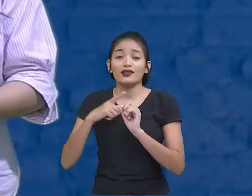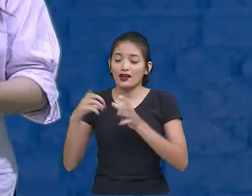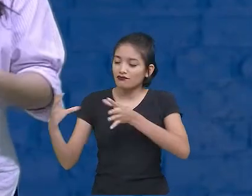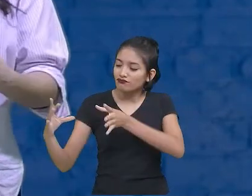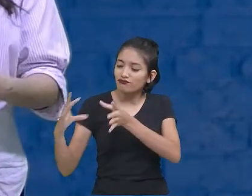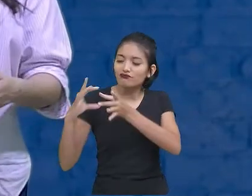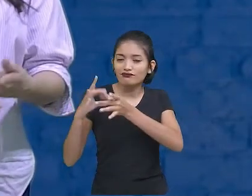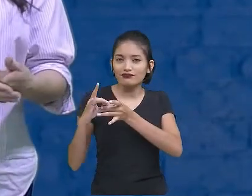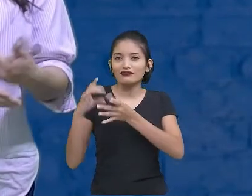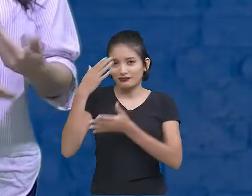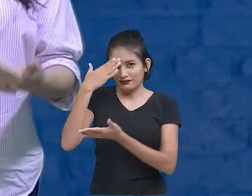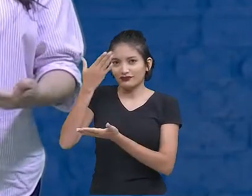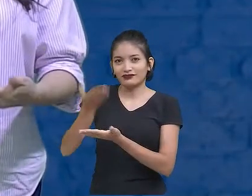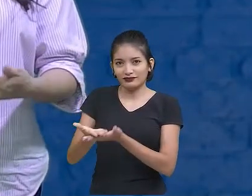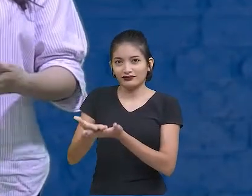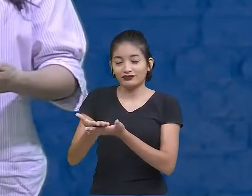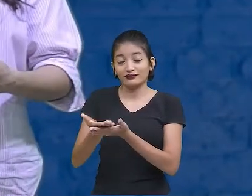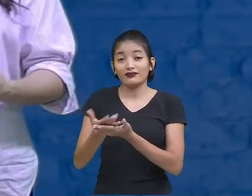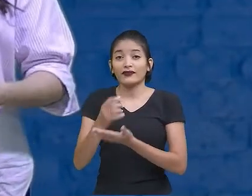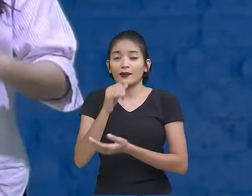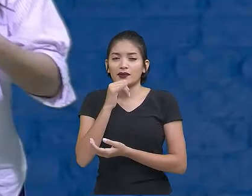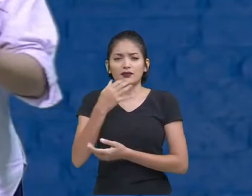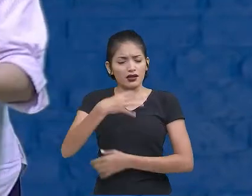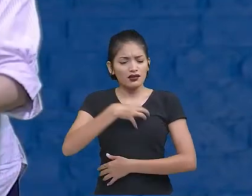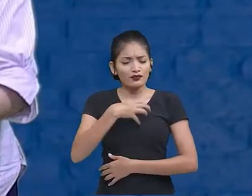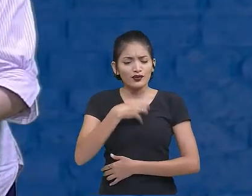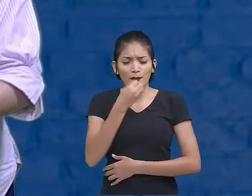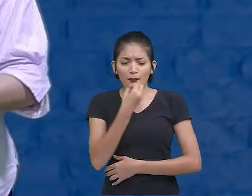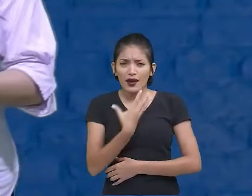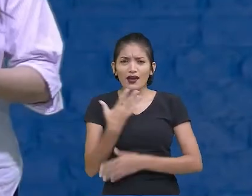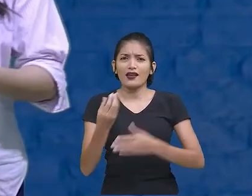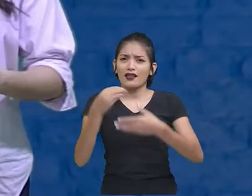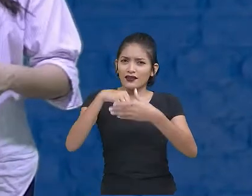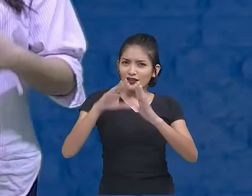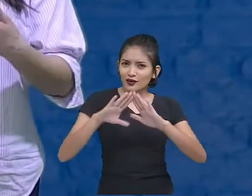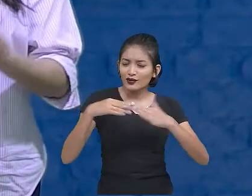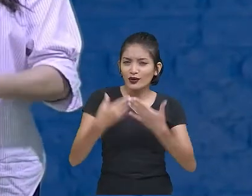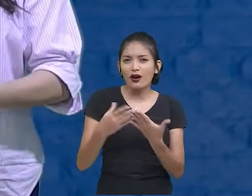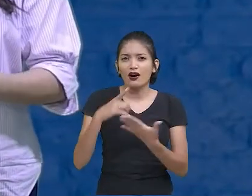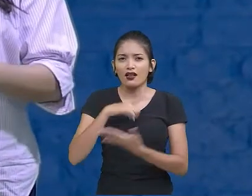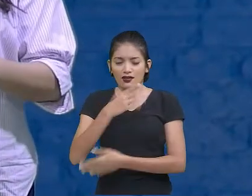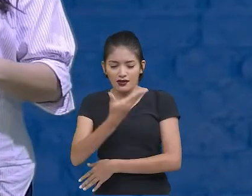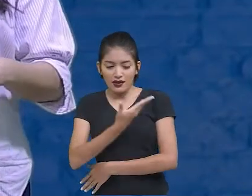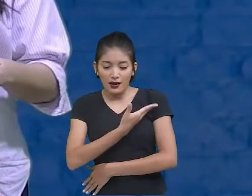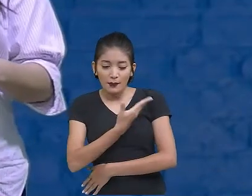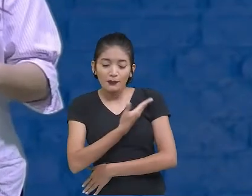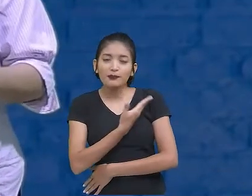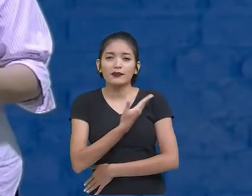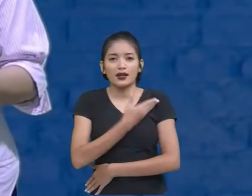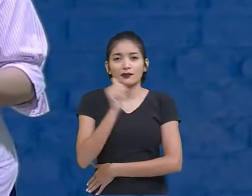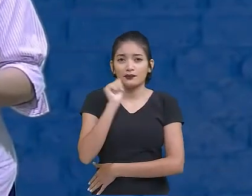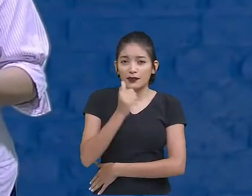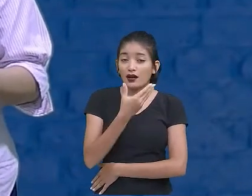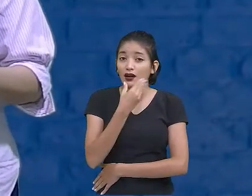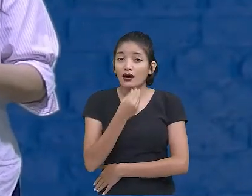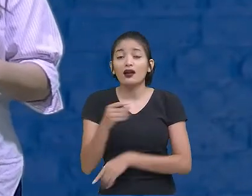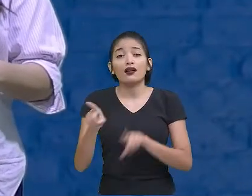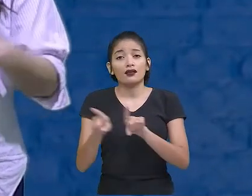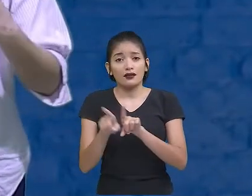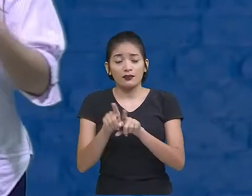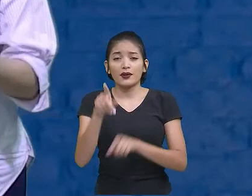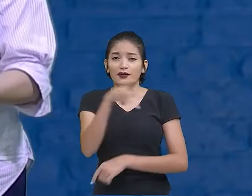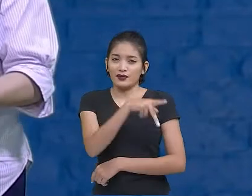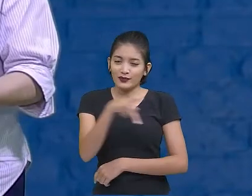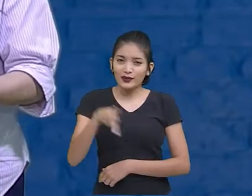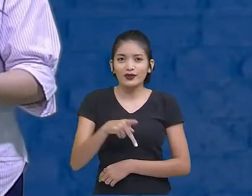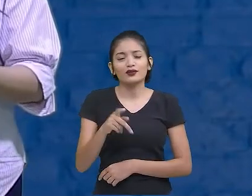confiança. Então, eu me sinto bem na escola porque eu tenho um amigo, eu tenho um coleguinha, eu tenho uma professora, né,